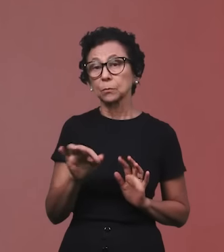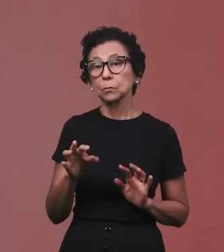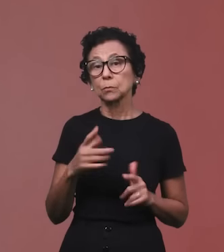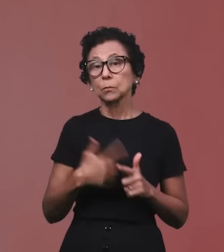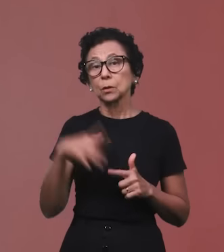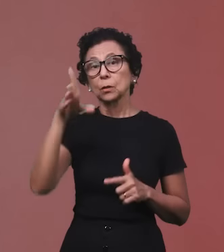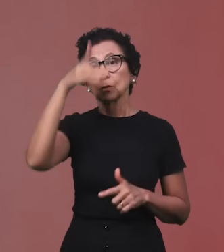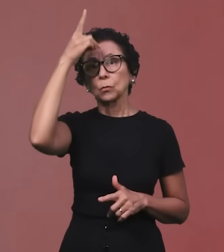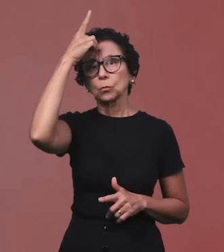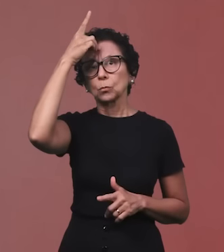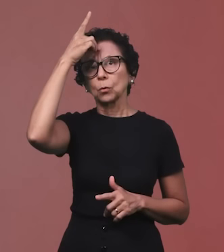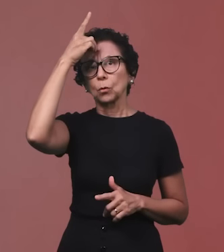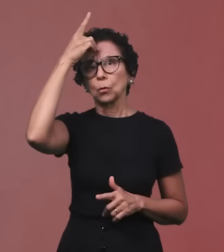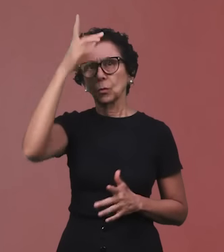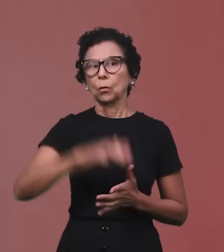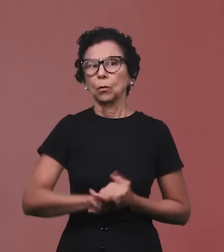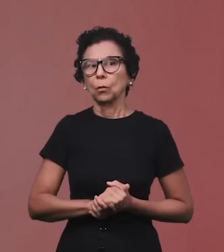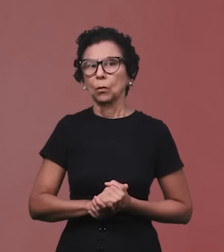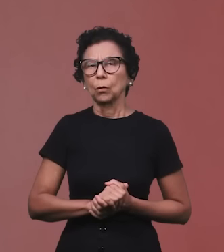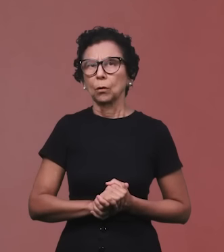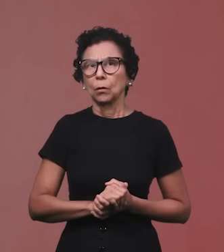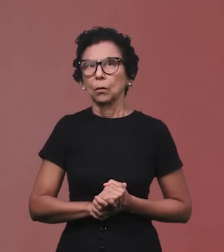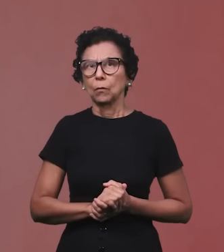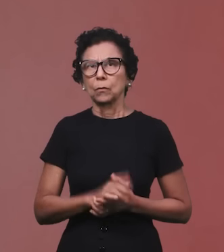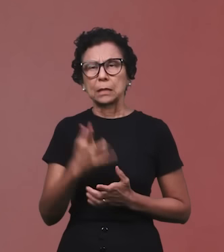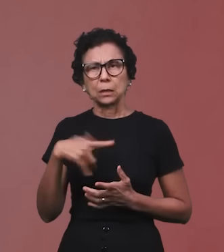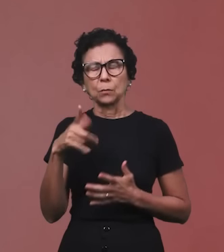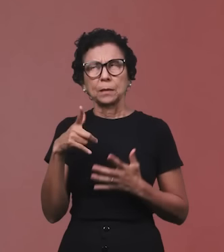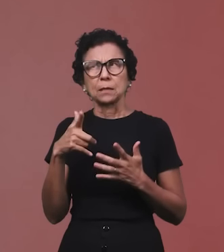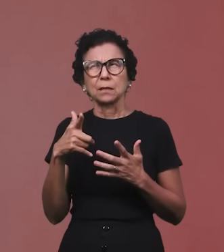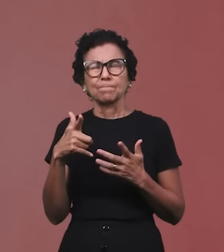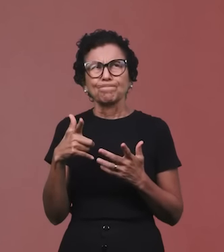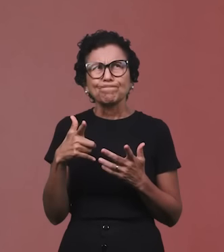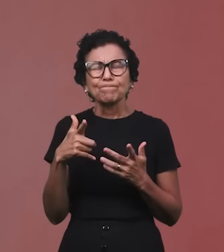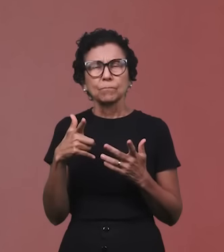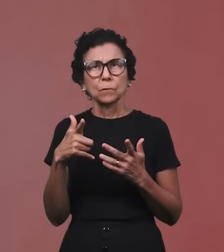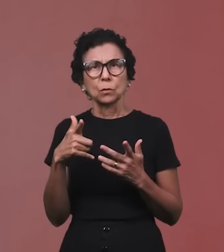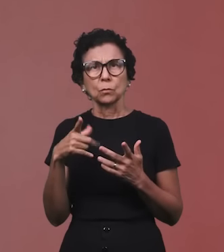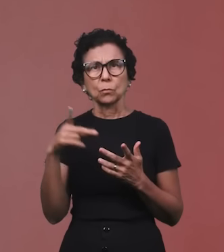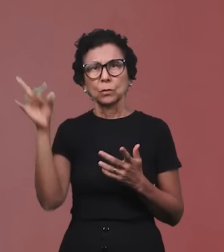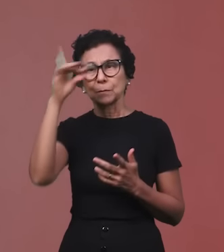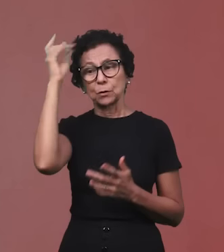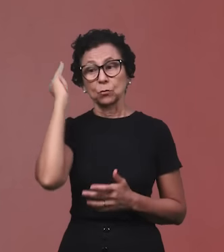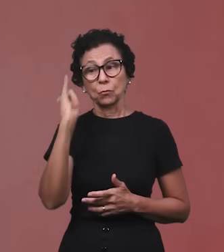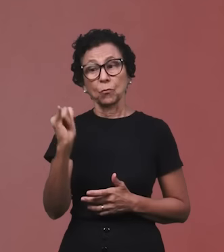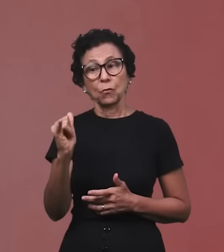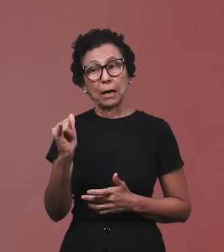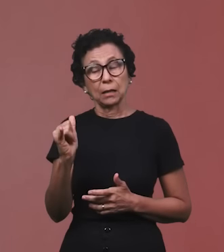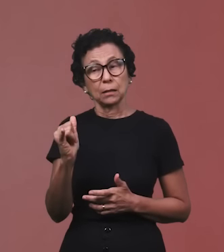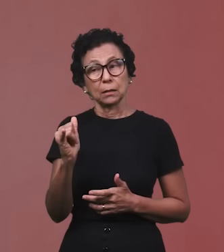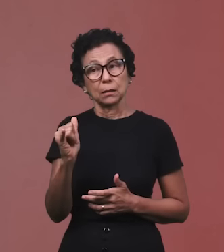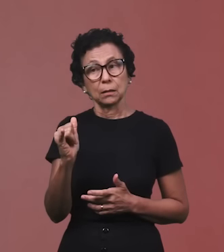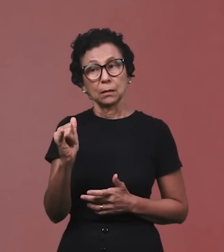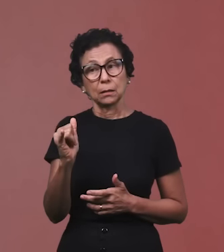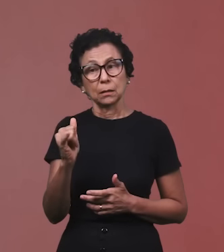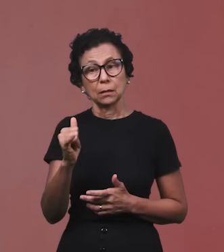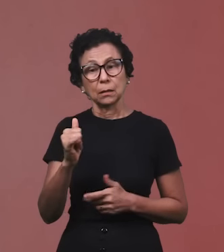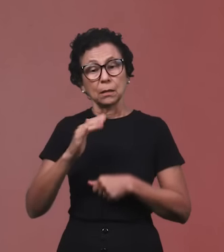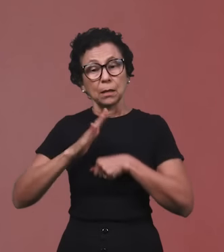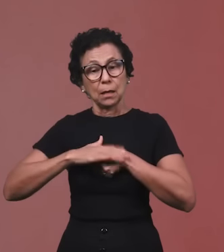espiritual, o Espírito Santo dizendo: isso não é meu. Você não precisa nem fazer força mental. O Espírito está dizendo: isso aqui não é meu. Você tem que ter sensibilidade para dizer isso.